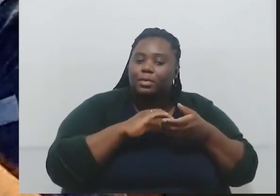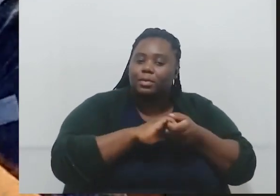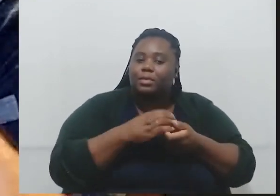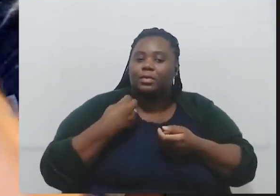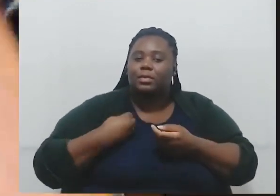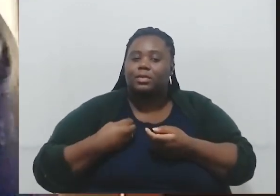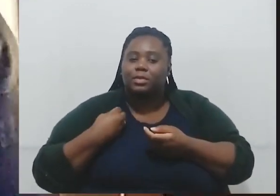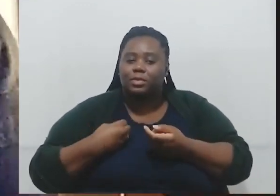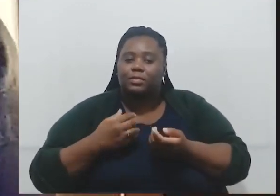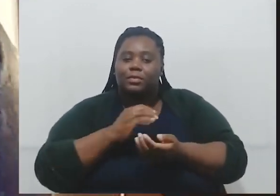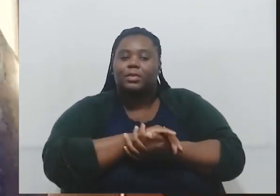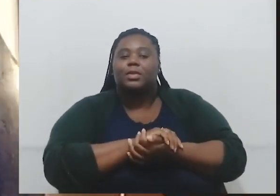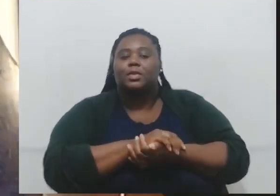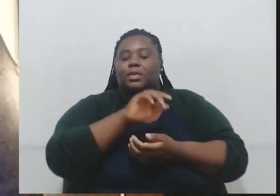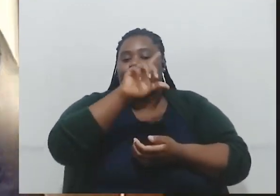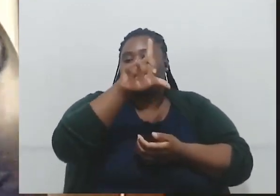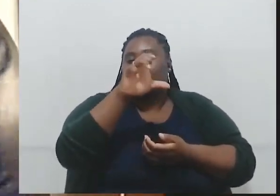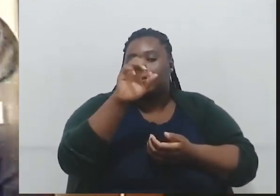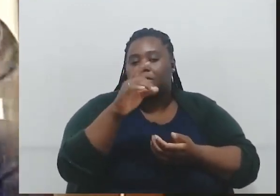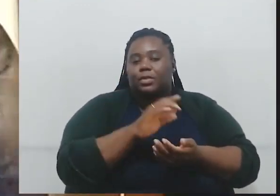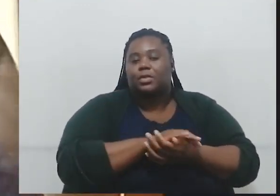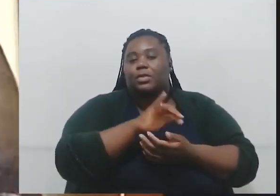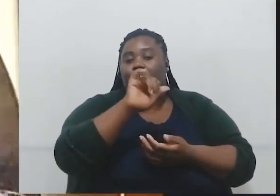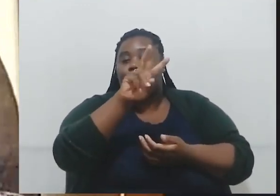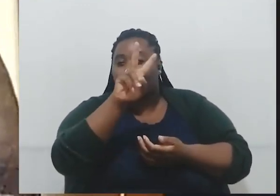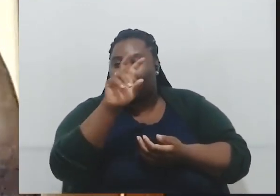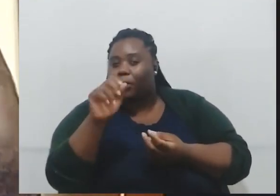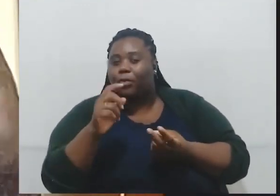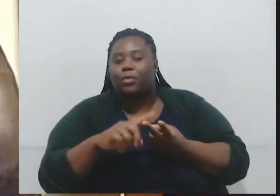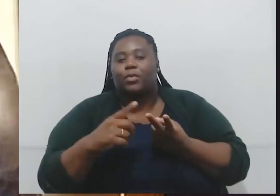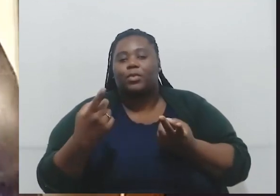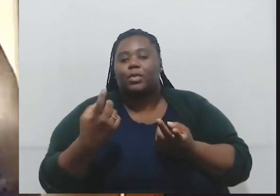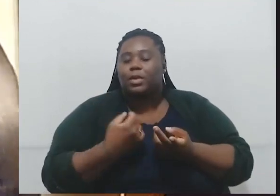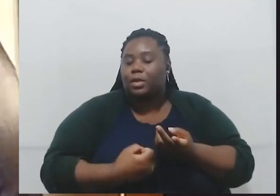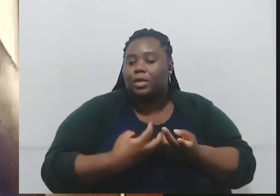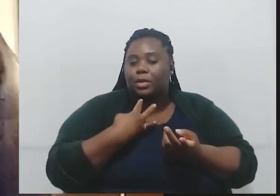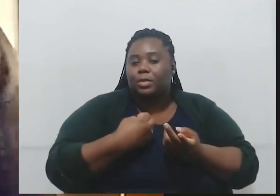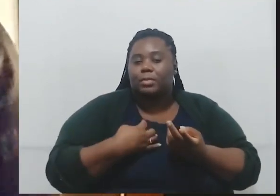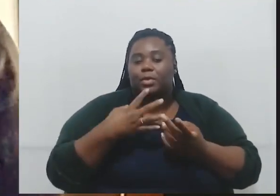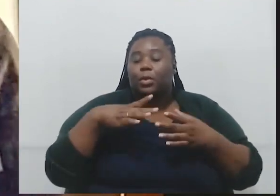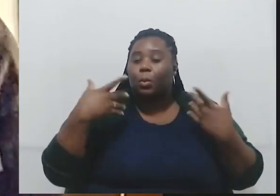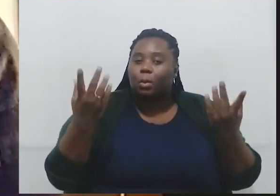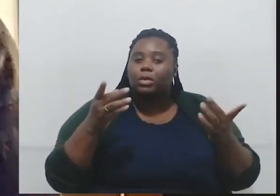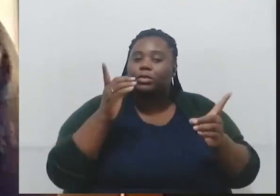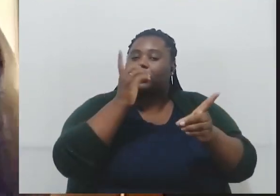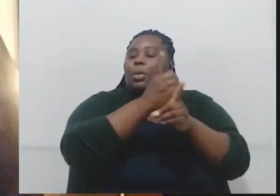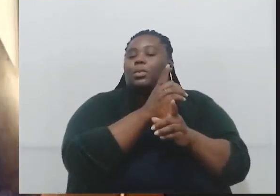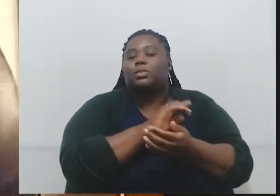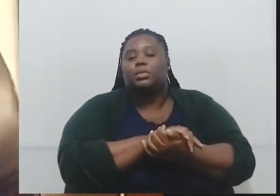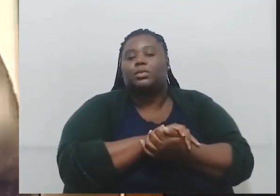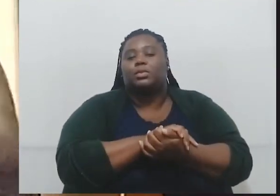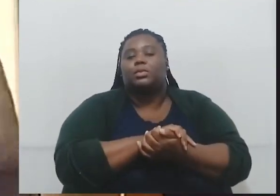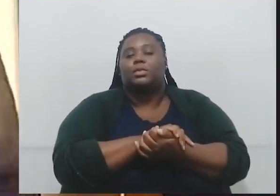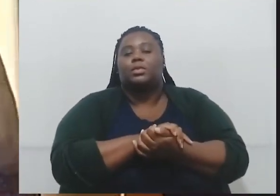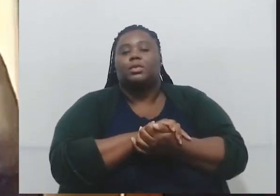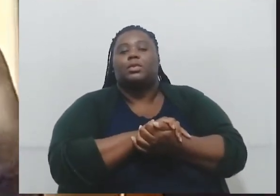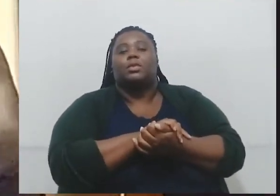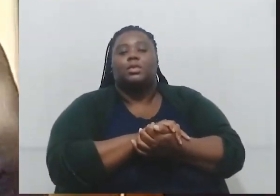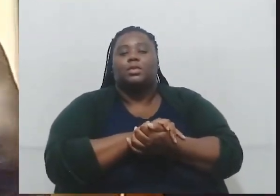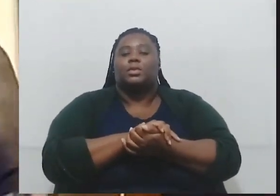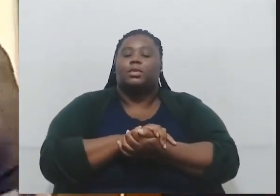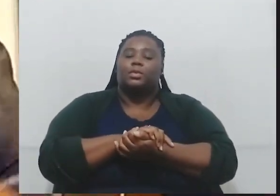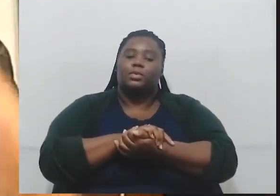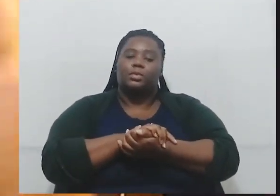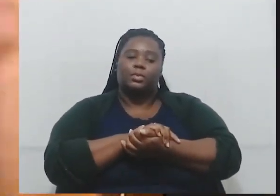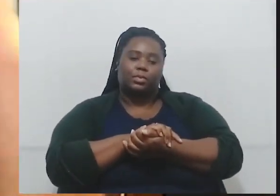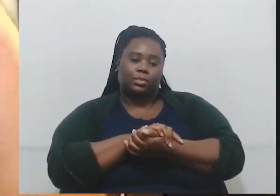vida mesmo, sabe? O Léo Coraggio, o Ivo e o Pedro Paulo são pessoas que me emocionam quando eu vejo. Eu me emociono muito, eu considero que,